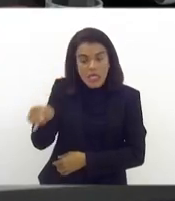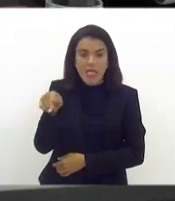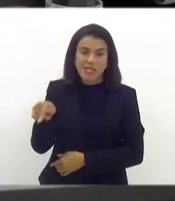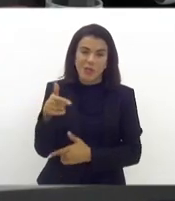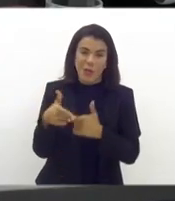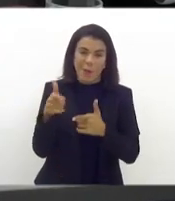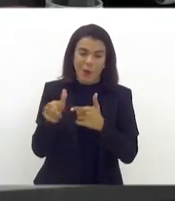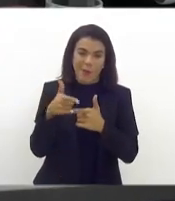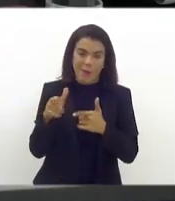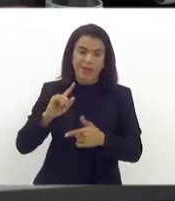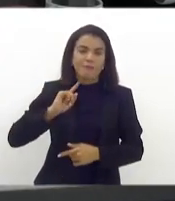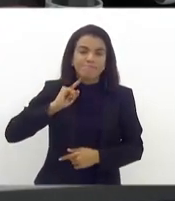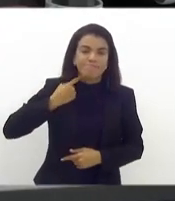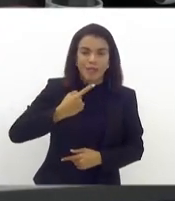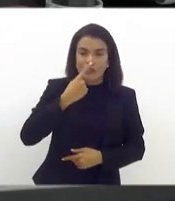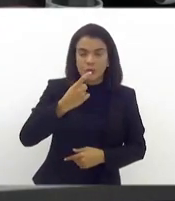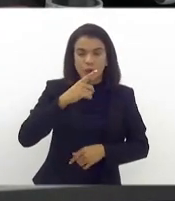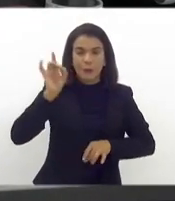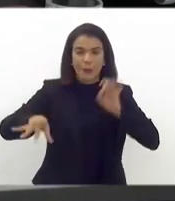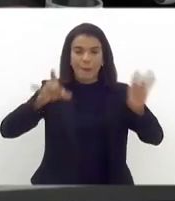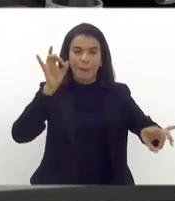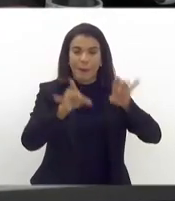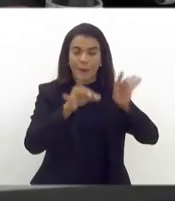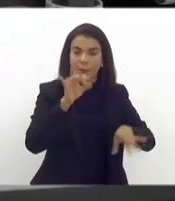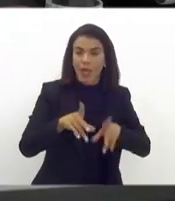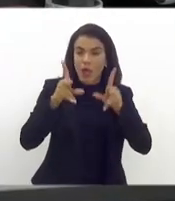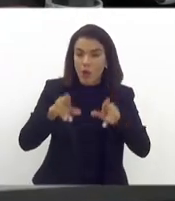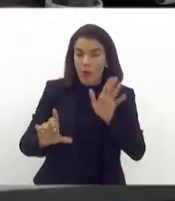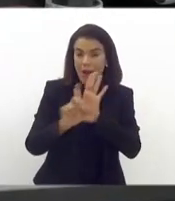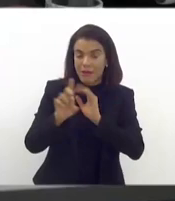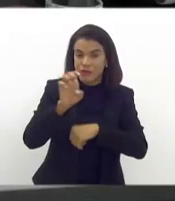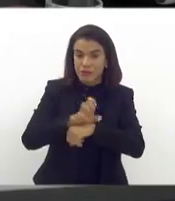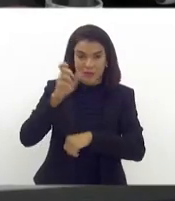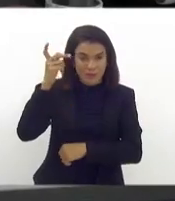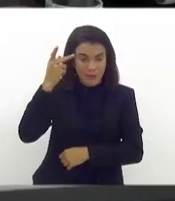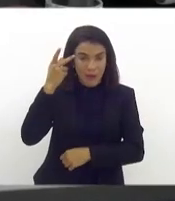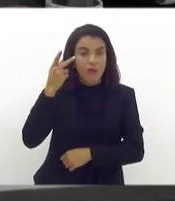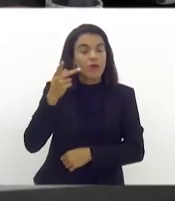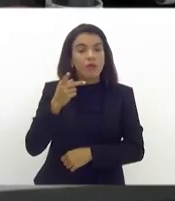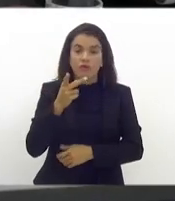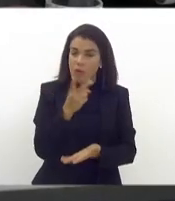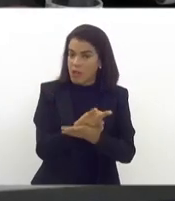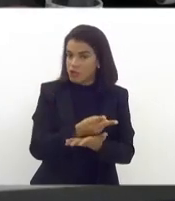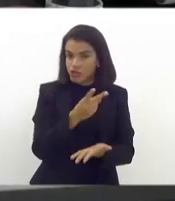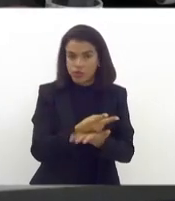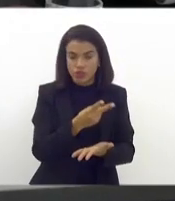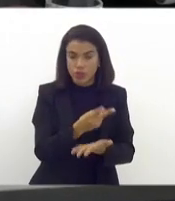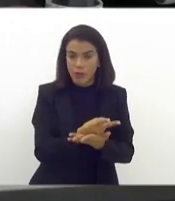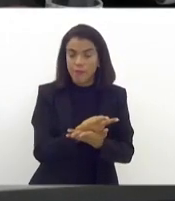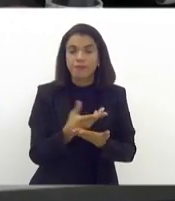origem dessa poluição. E essa lei é idêntica de São Paulo, que foi atacada na justiça e foi mantida. Foi mantida com essa